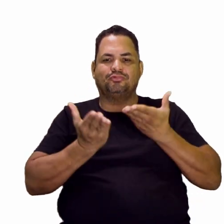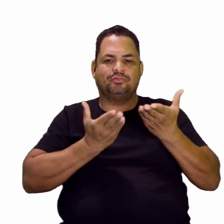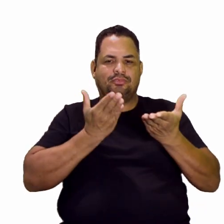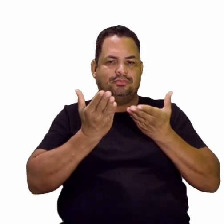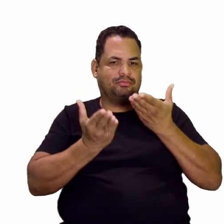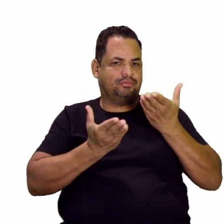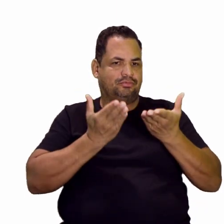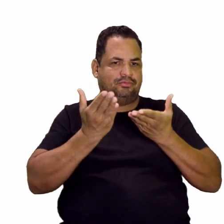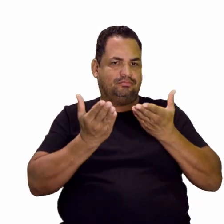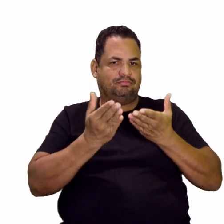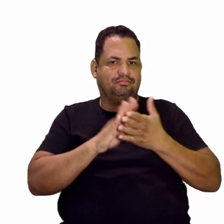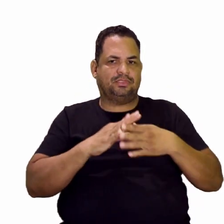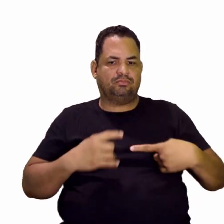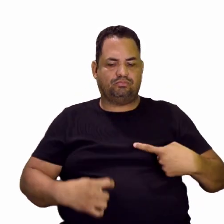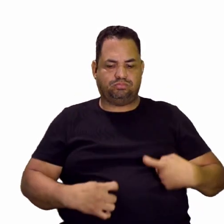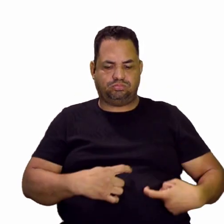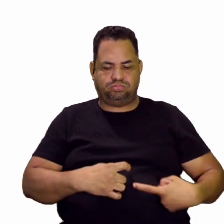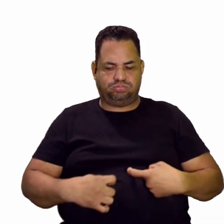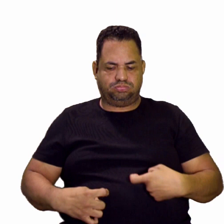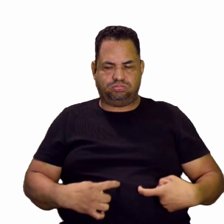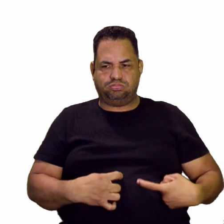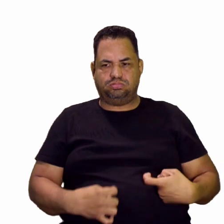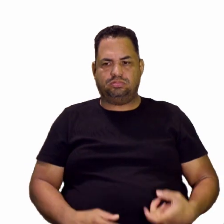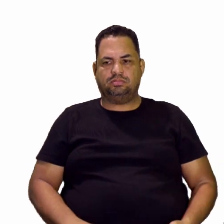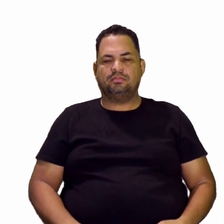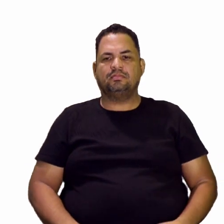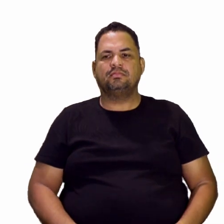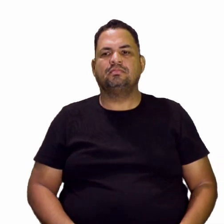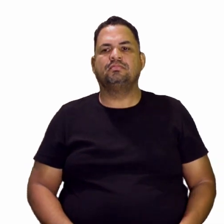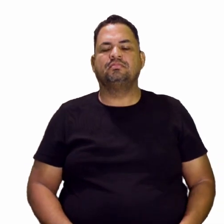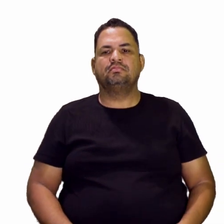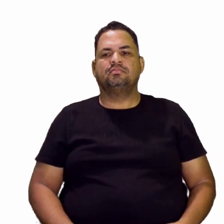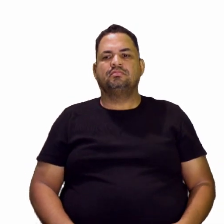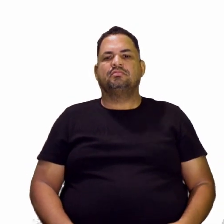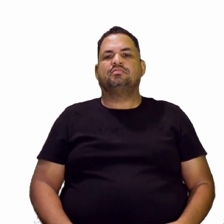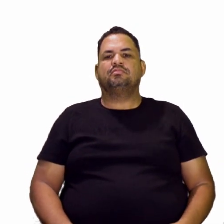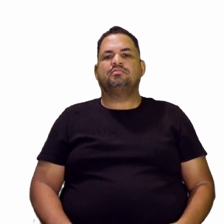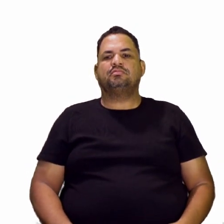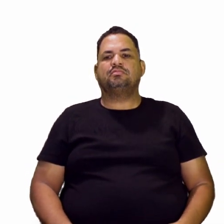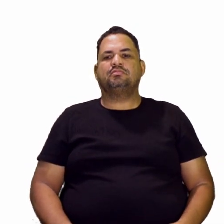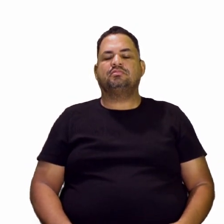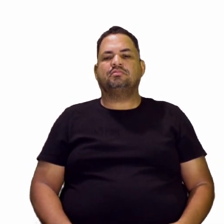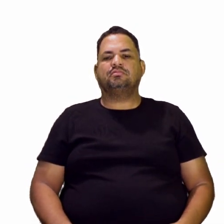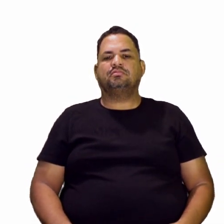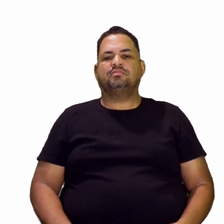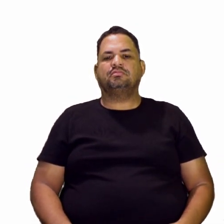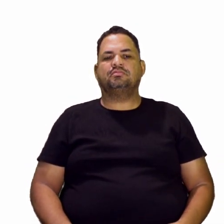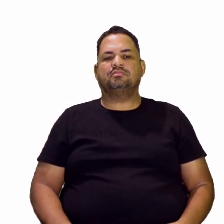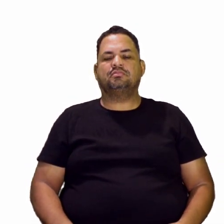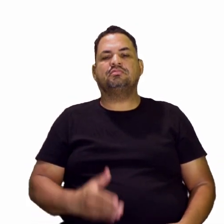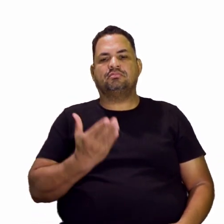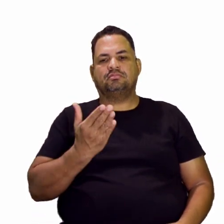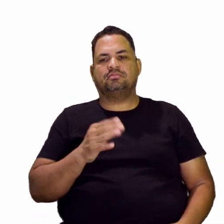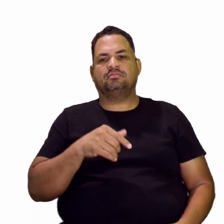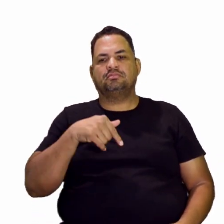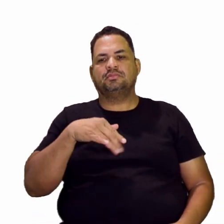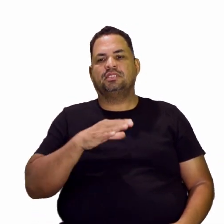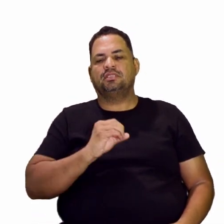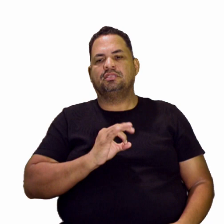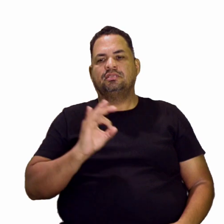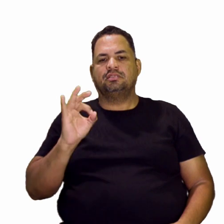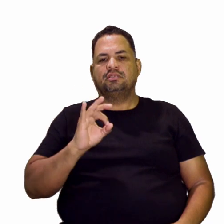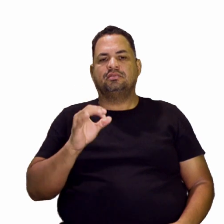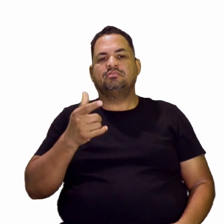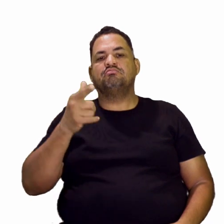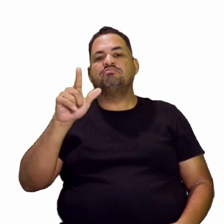e agora? A gente tem um remédio que, segundo o fabricante, funciona em 70% dos